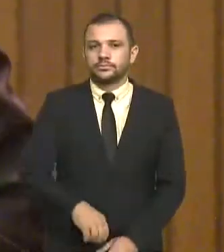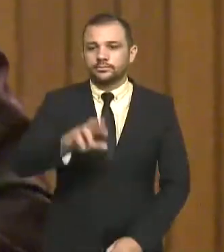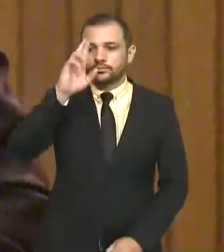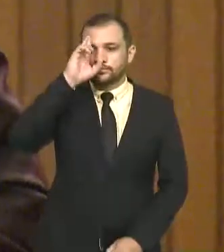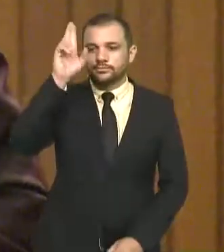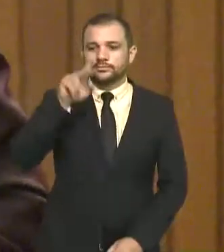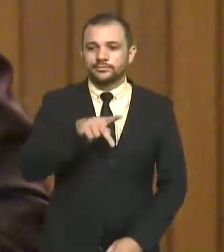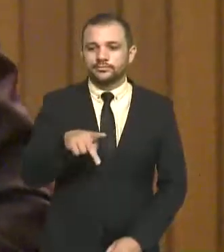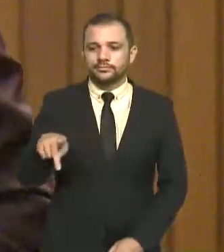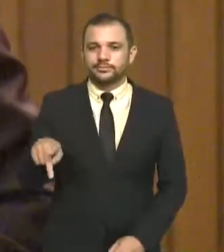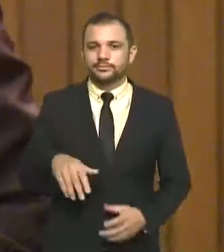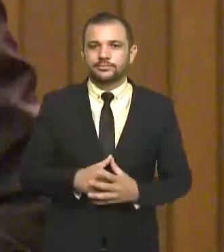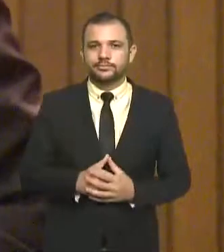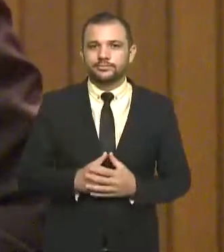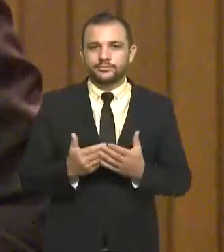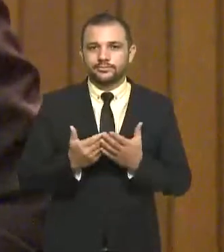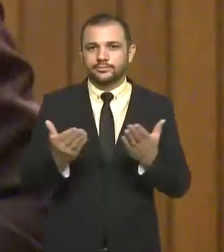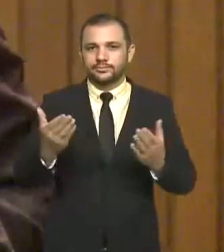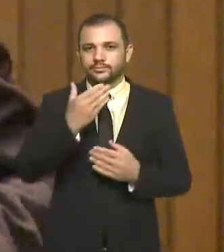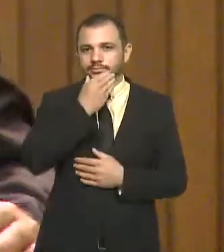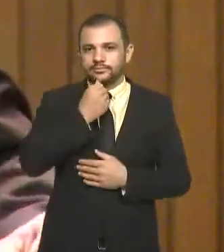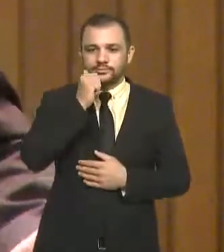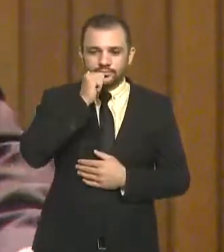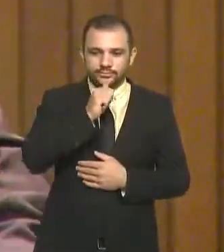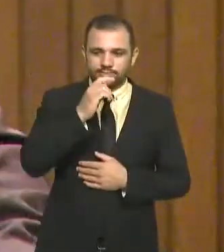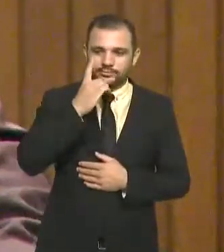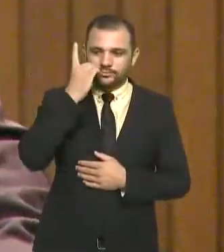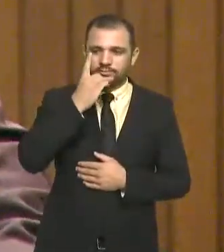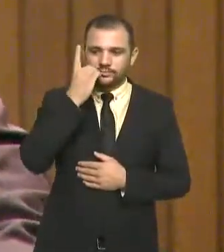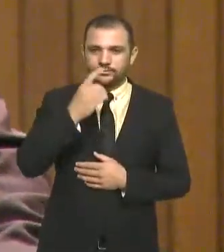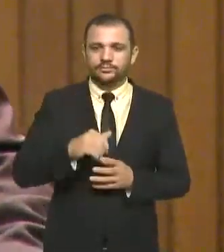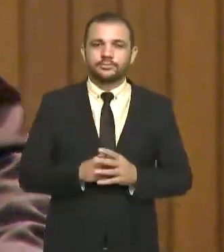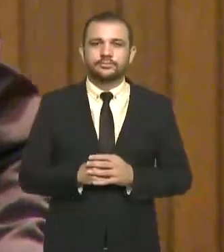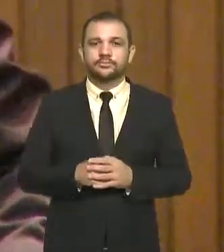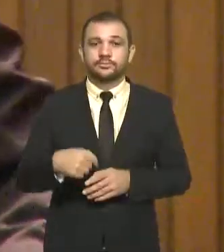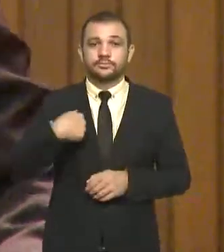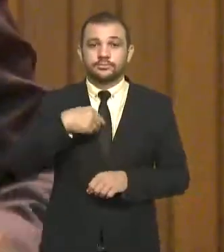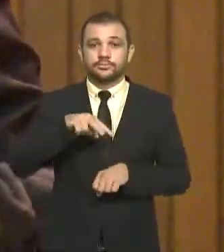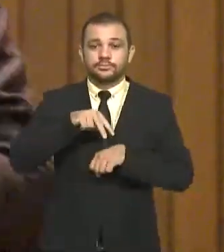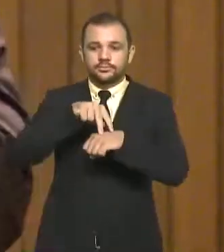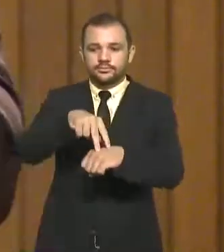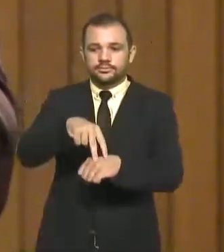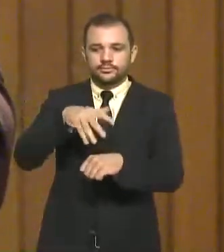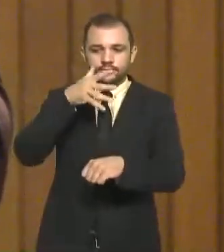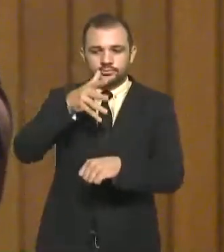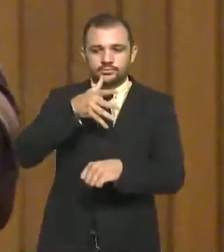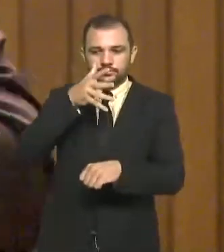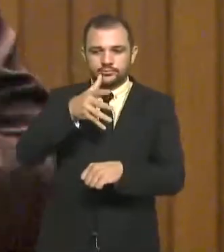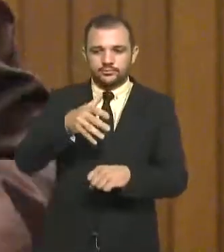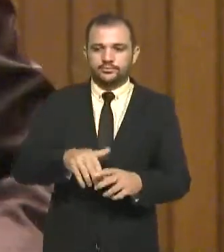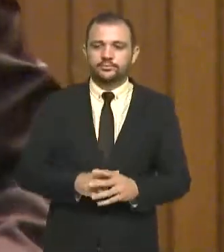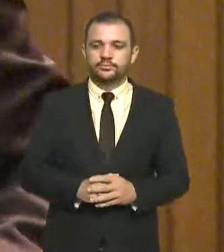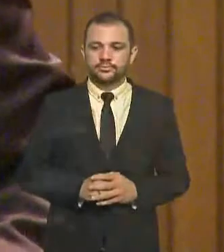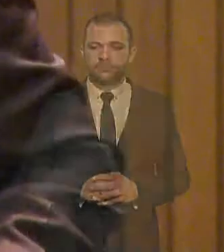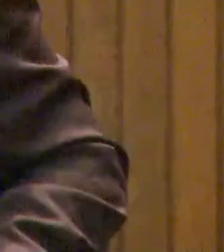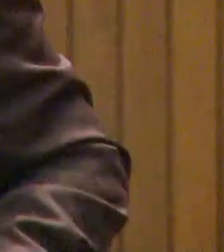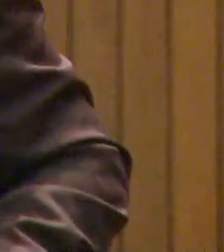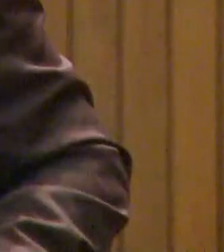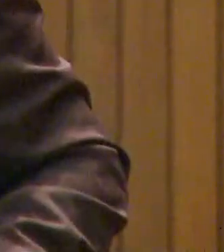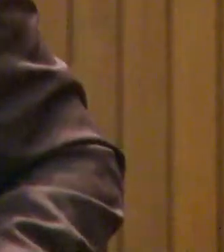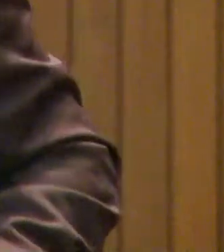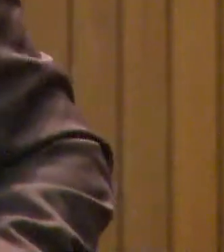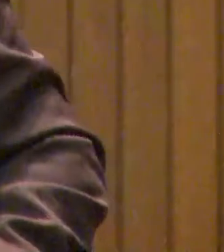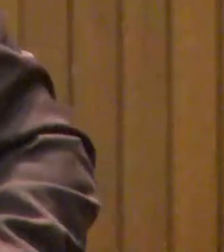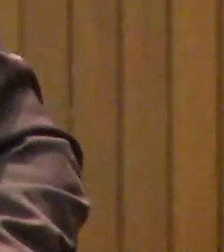senhores deputados e deputadas, me traz a essa tribuna, que não